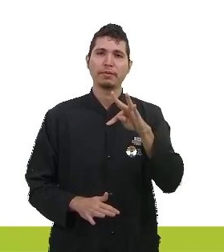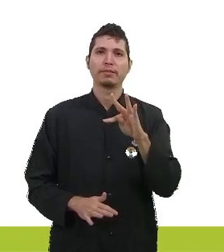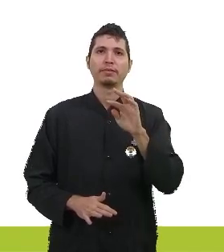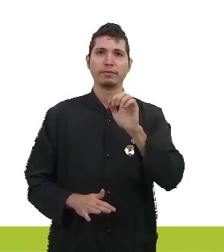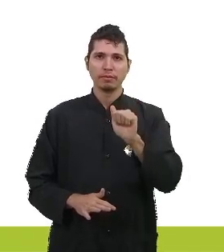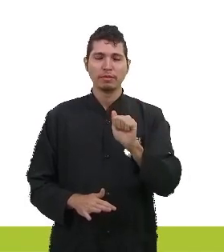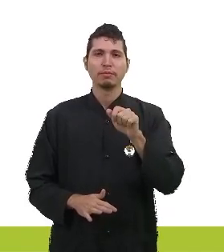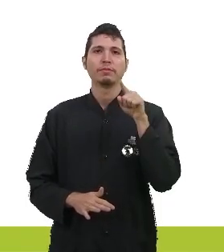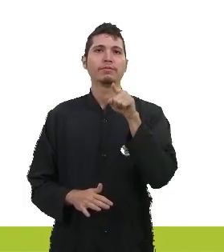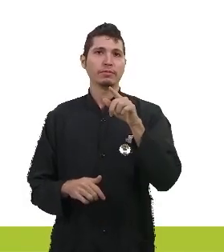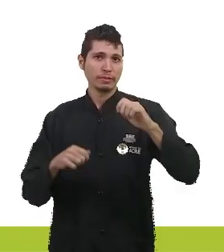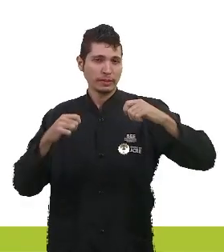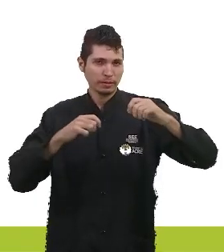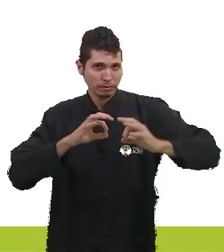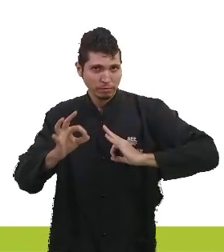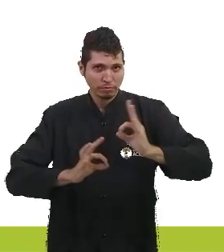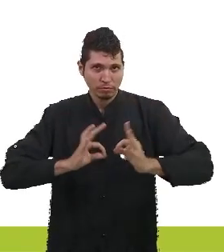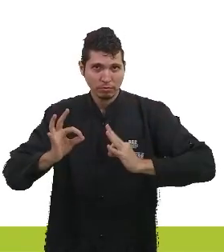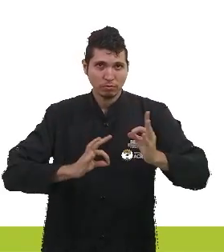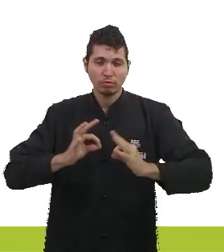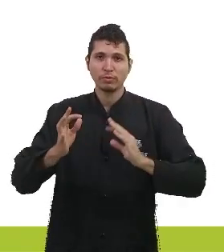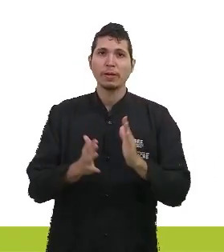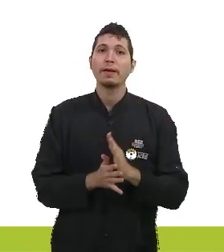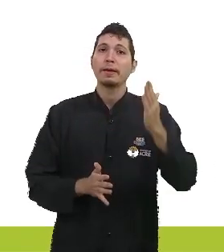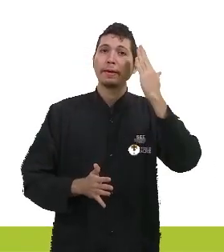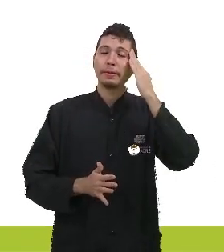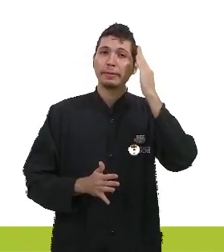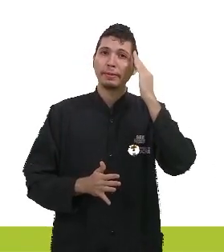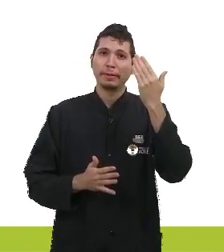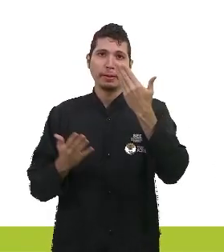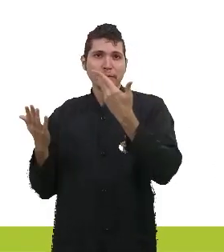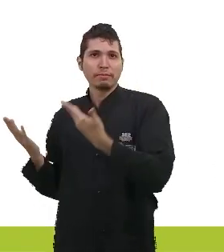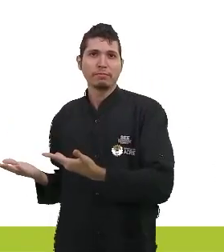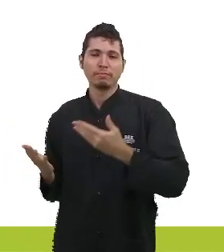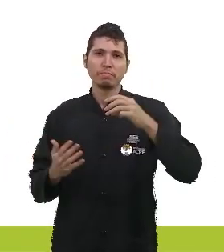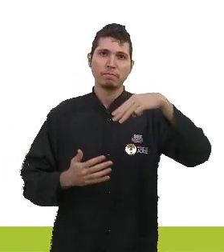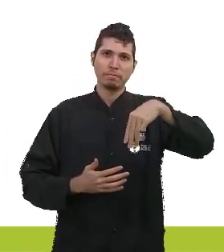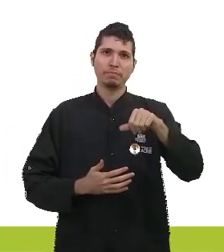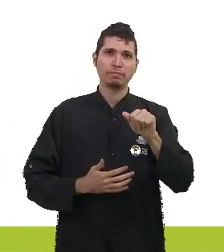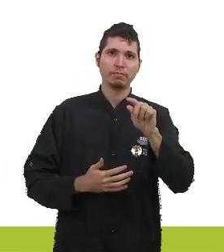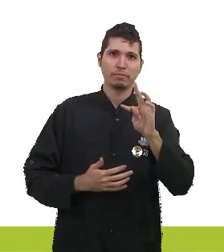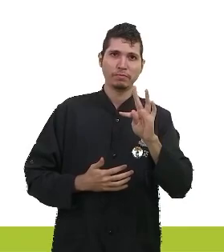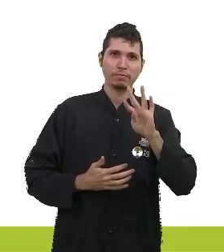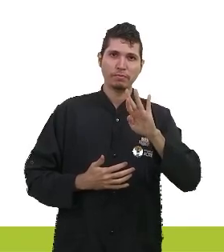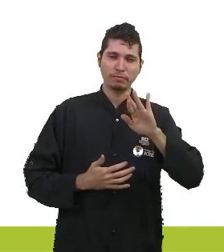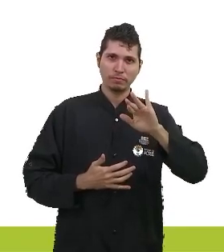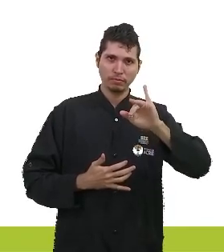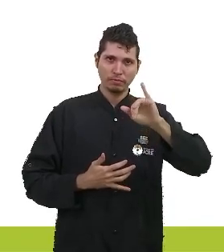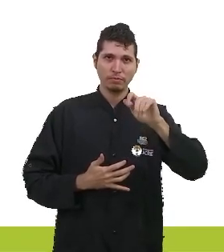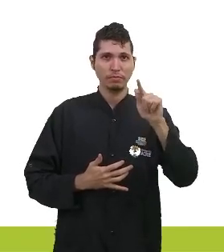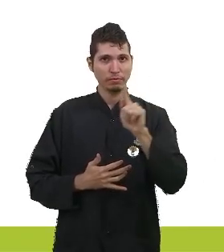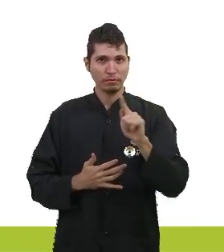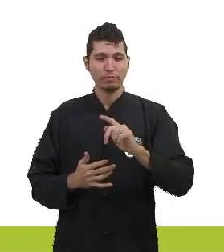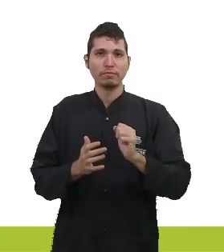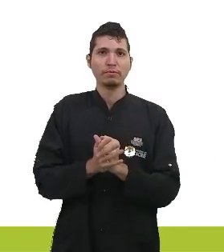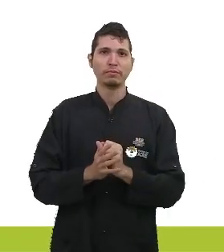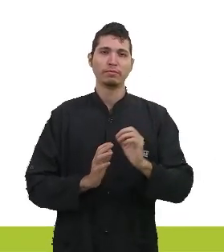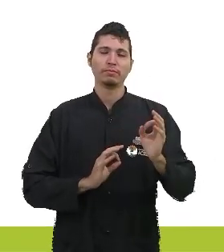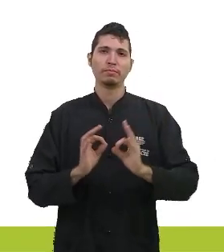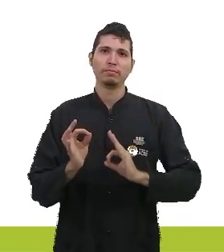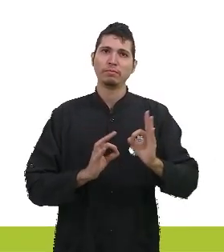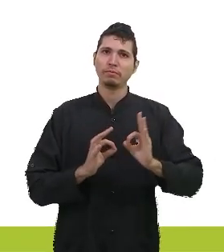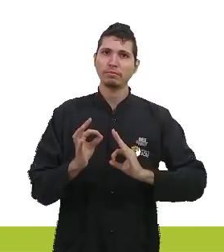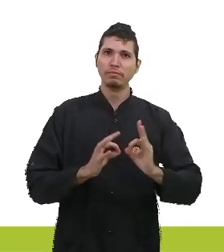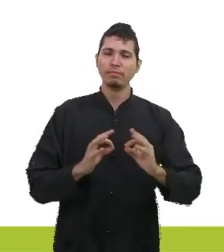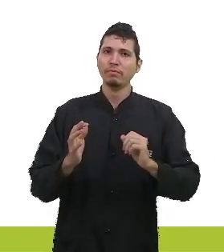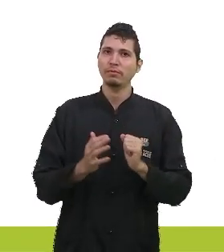gente vai entender um pouquinho melhor sobre a matriz Eisenhower, que é para priorizar tarefas, que é um desafio constante para os profissionais de todos os